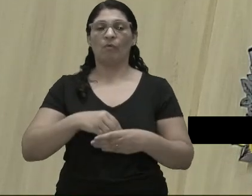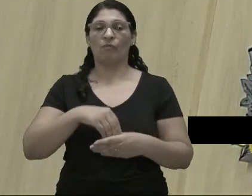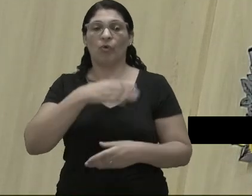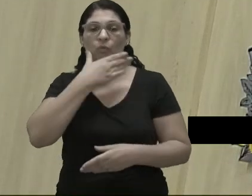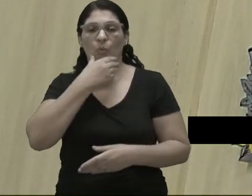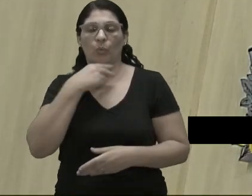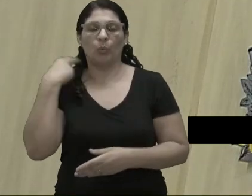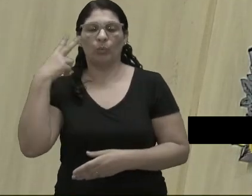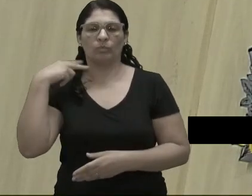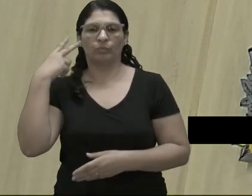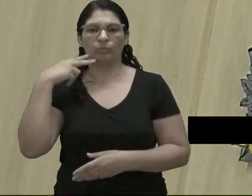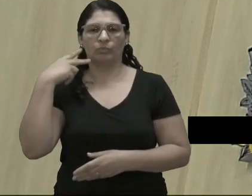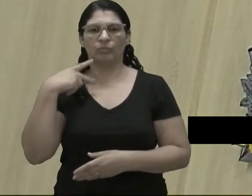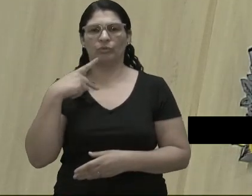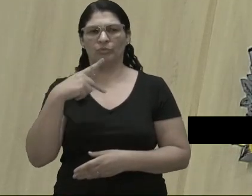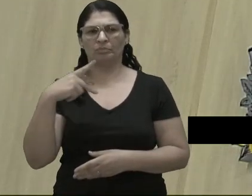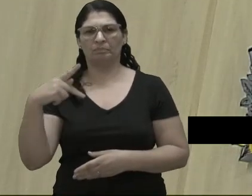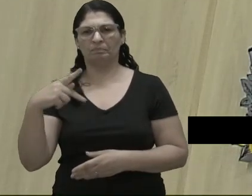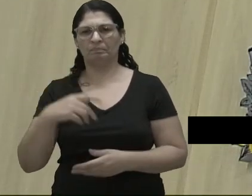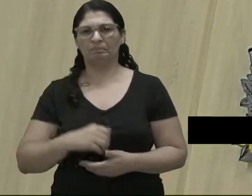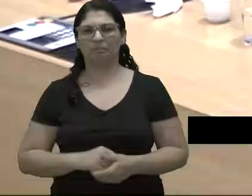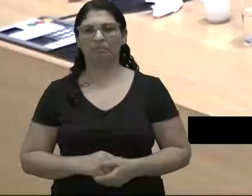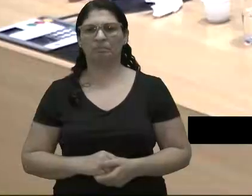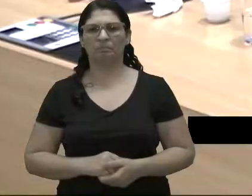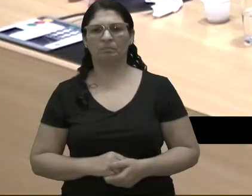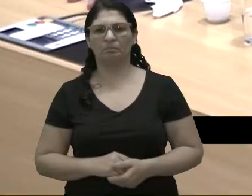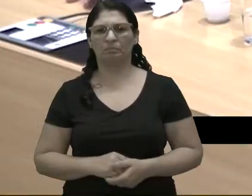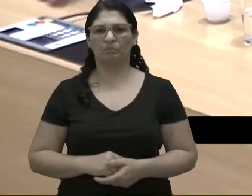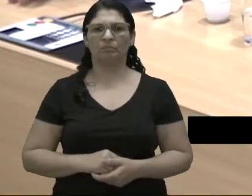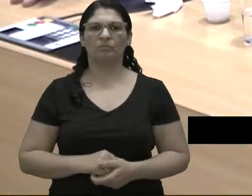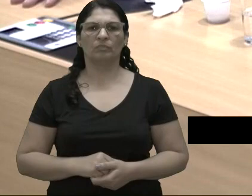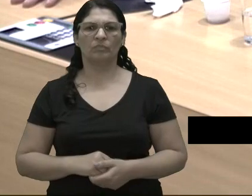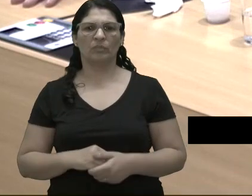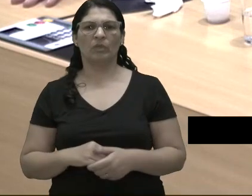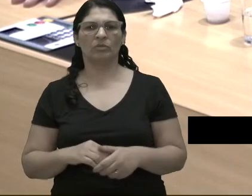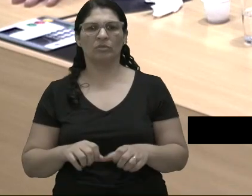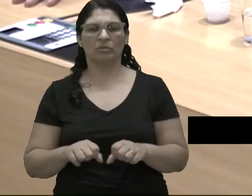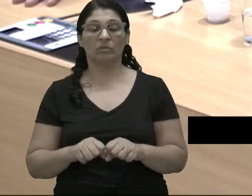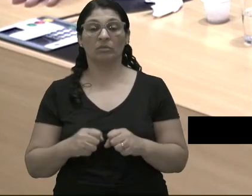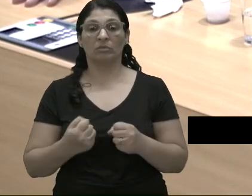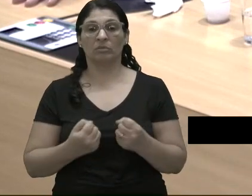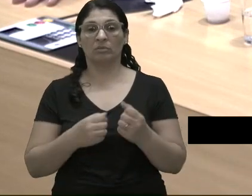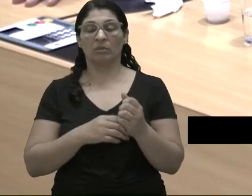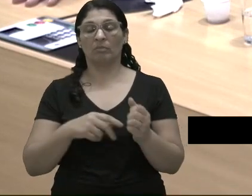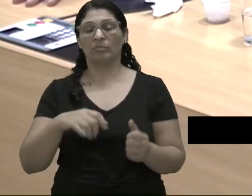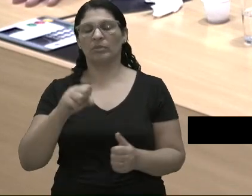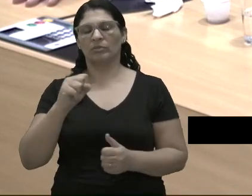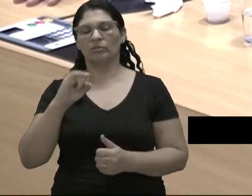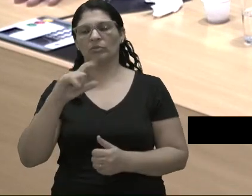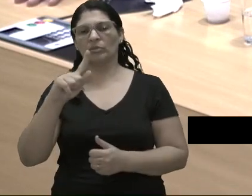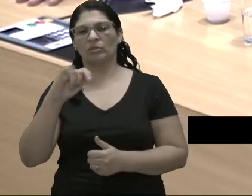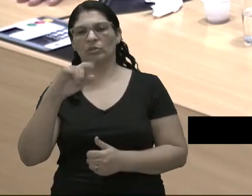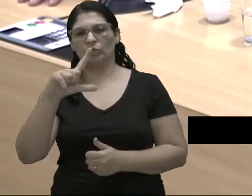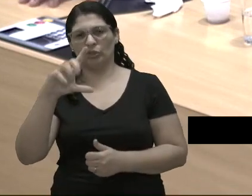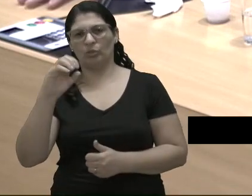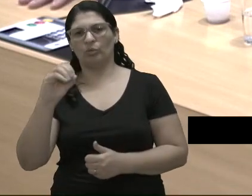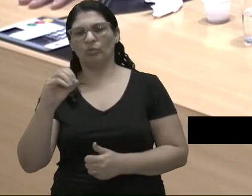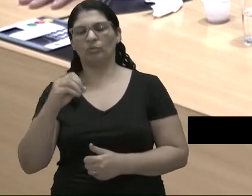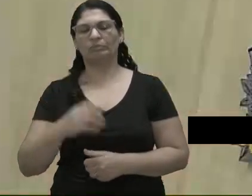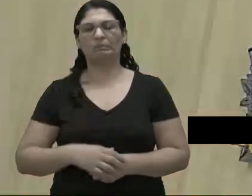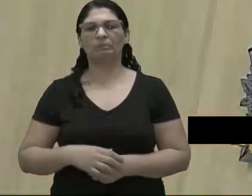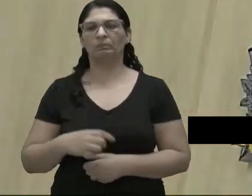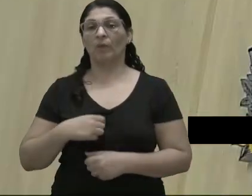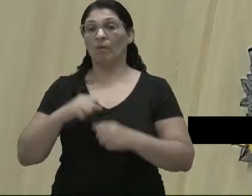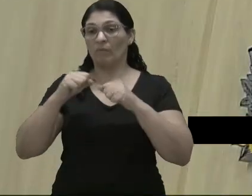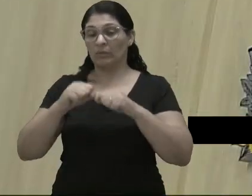Sim. Sobre qual fundamento que é quebra de sigilo? Como vota, assim que terminar eu esclareço para o senhor. Como